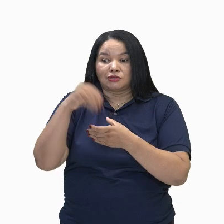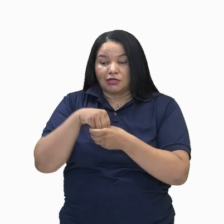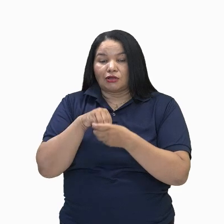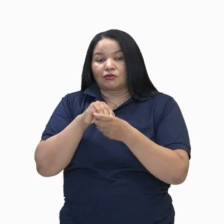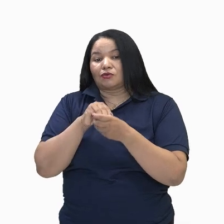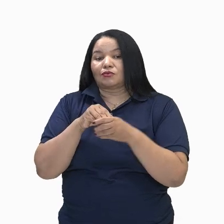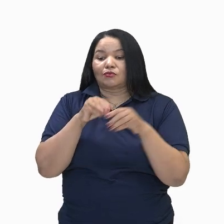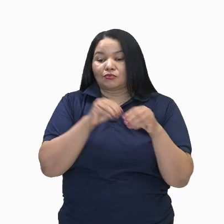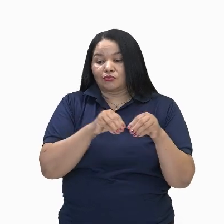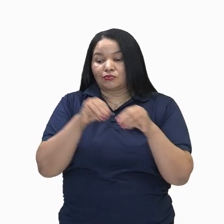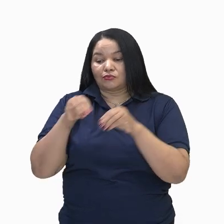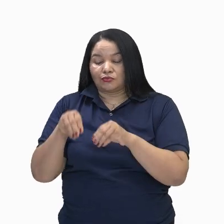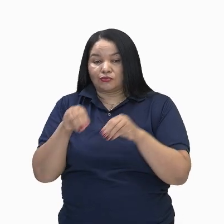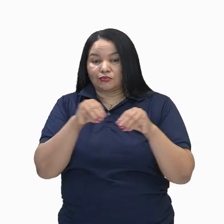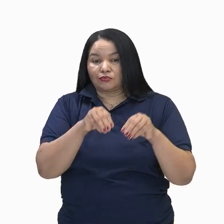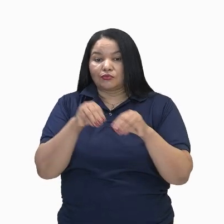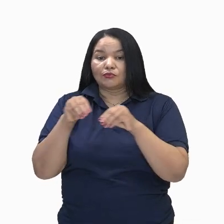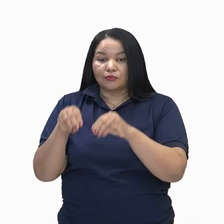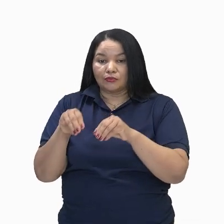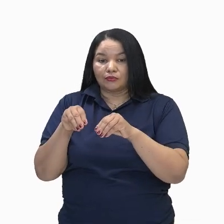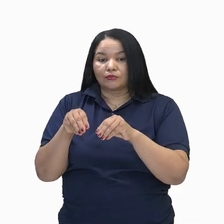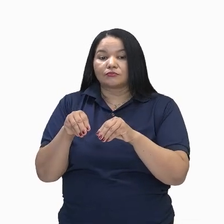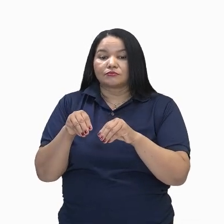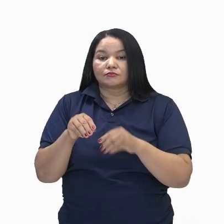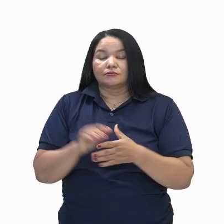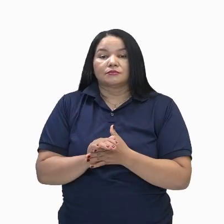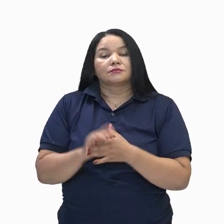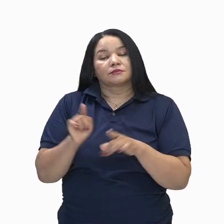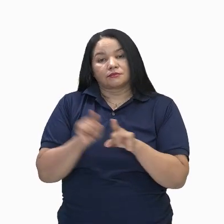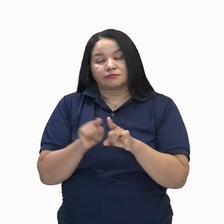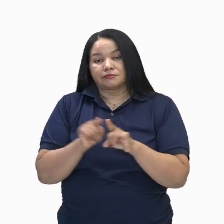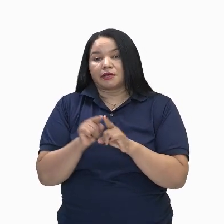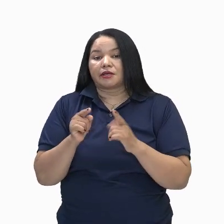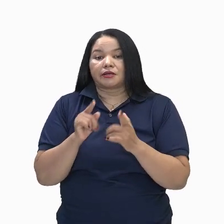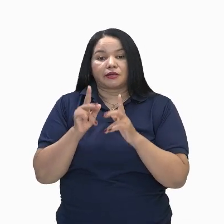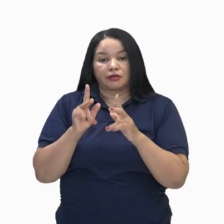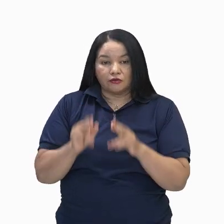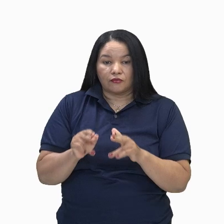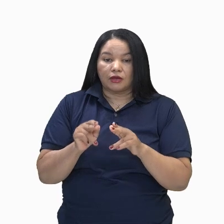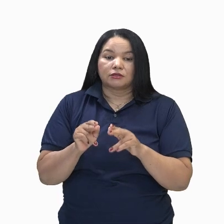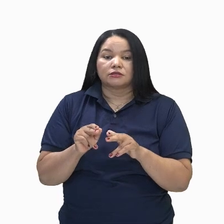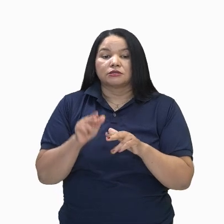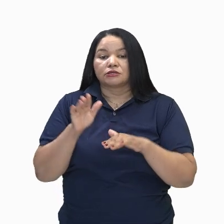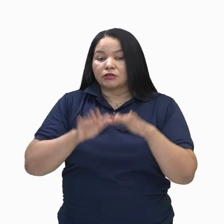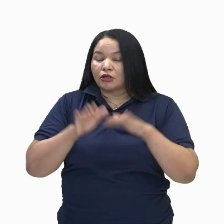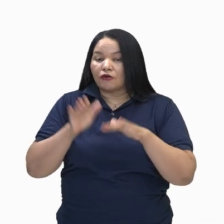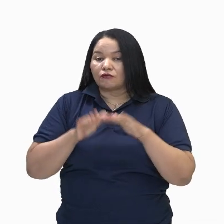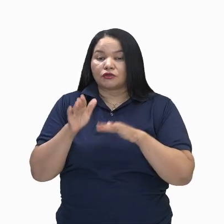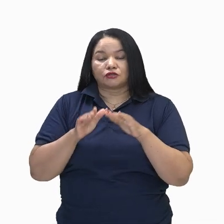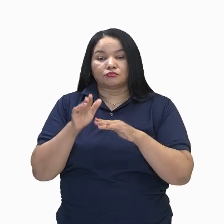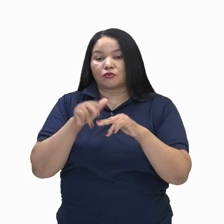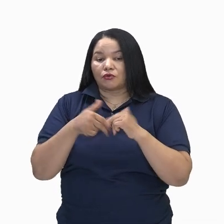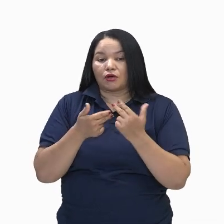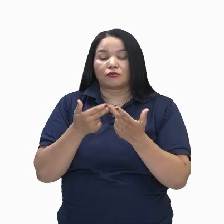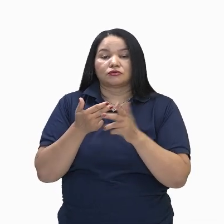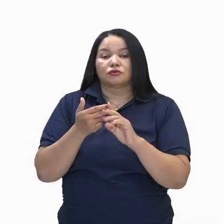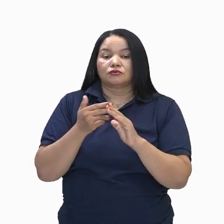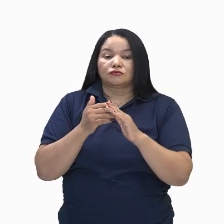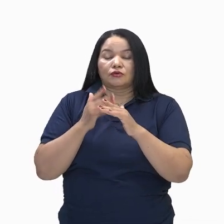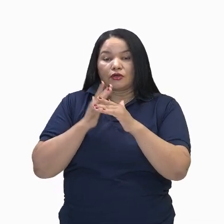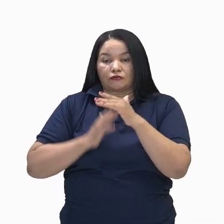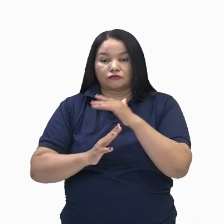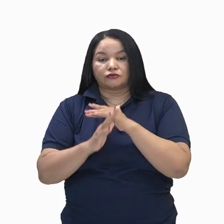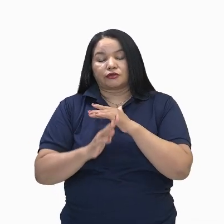acabam migrando, né? Pelo mesmo motivo ali de quem? Dos refugiados. Mas